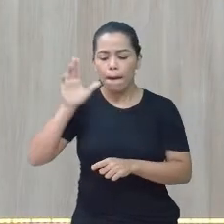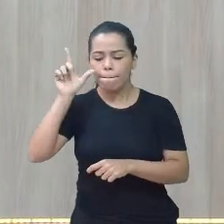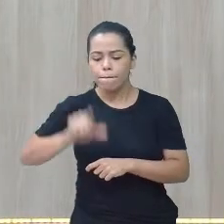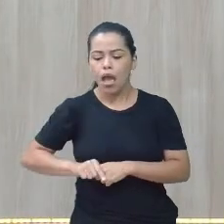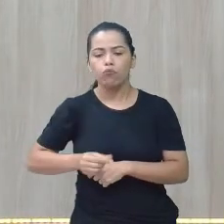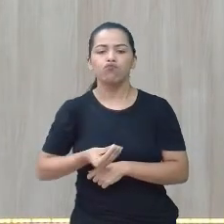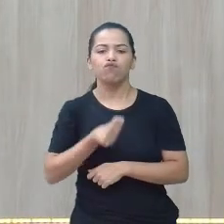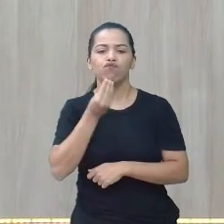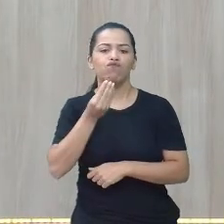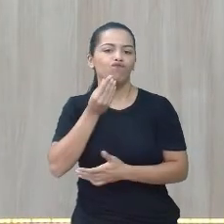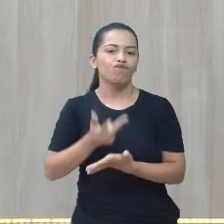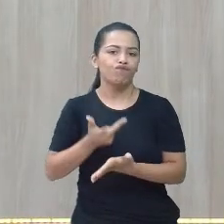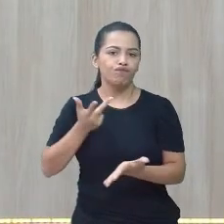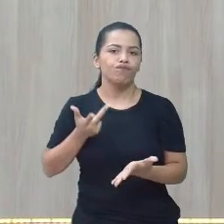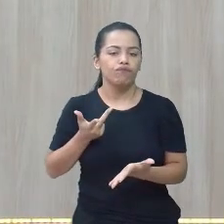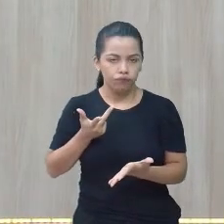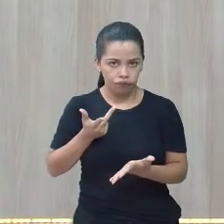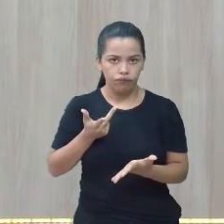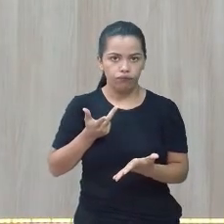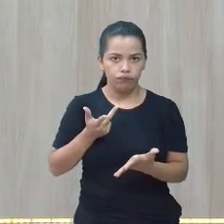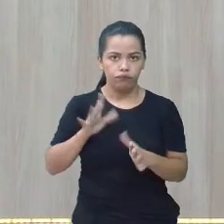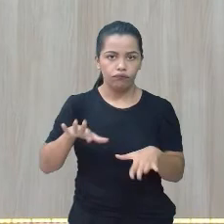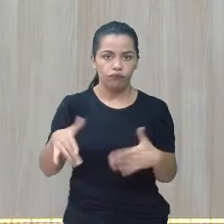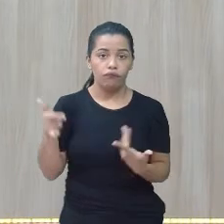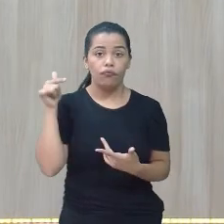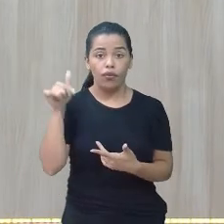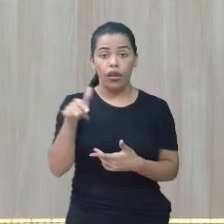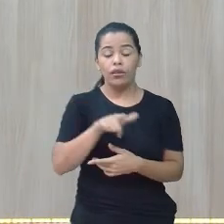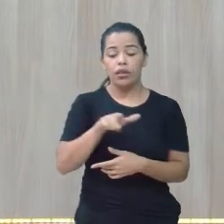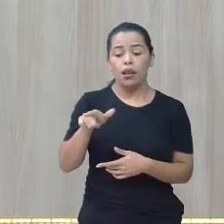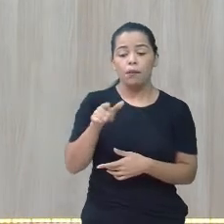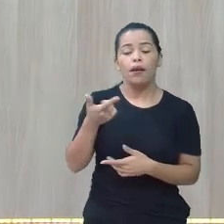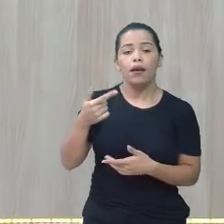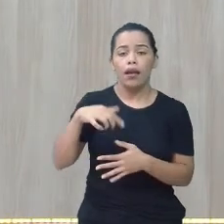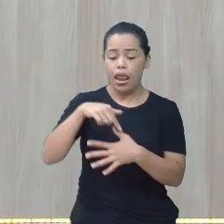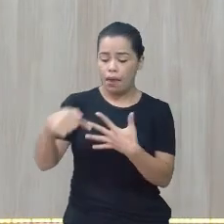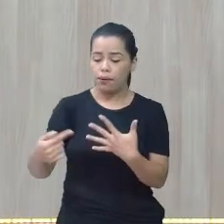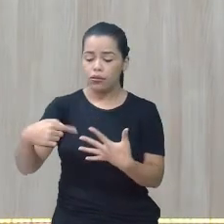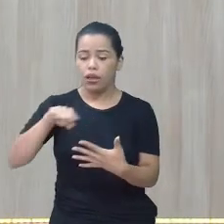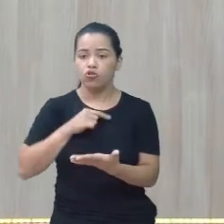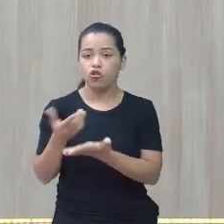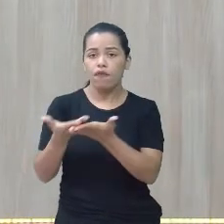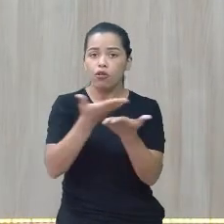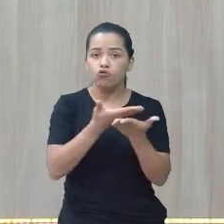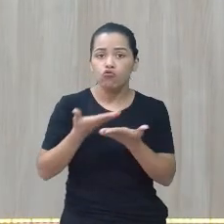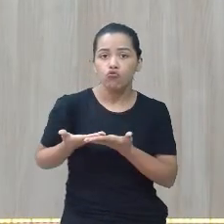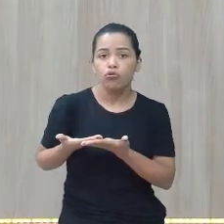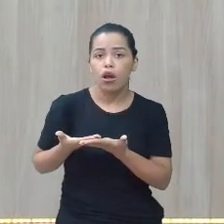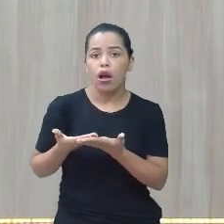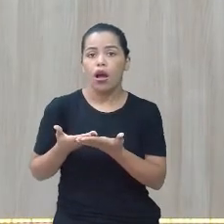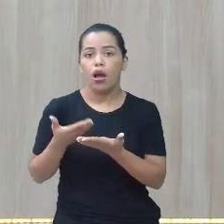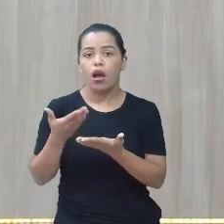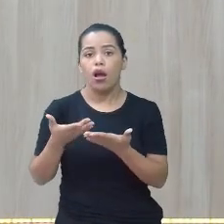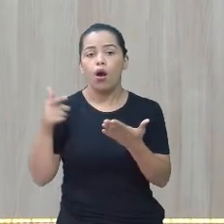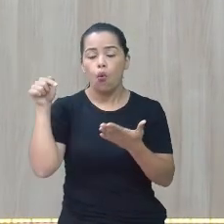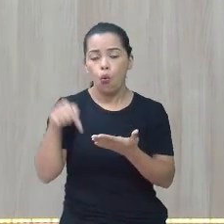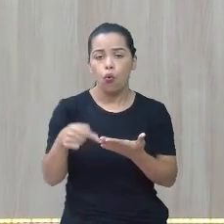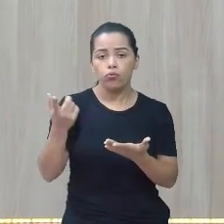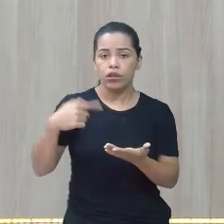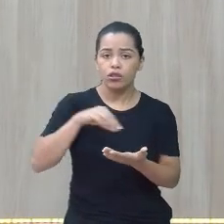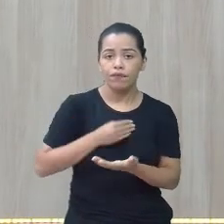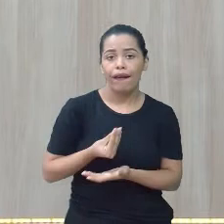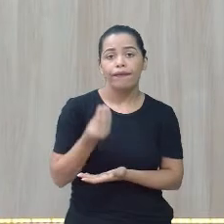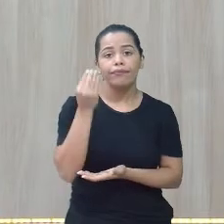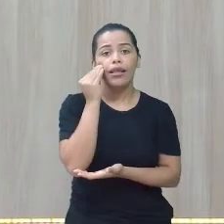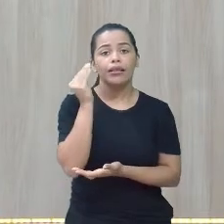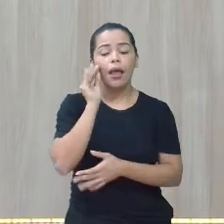Então, esses elementos que a gente vai começar a estudar na aula de hoje, nas próximas aulas a gente vai tentar resgatar essa ideia